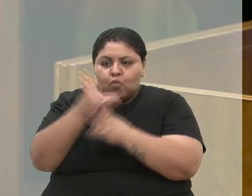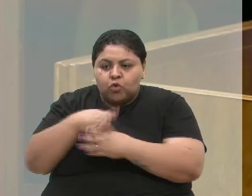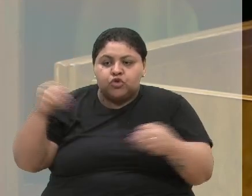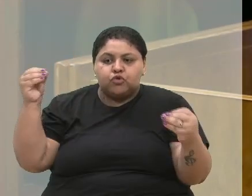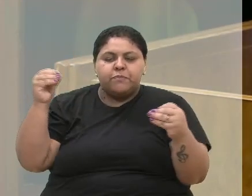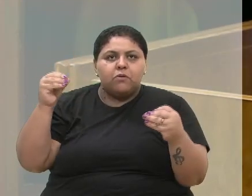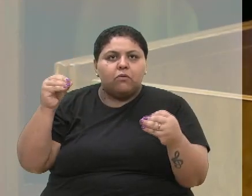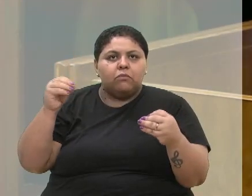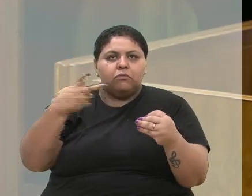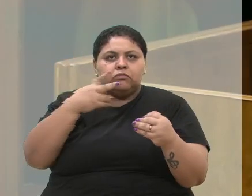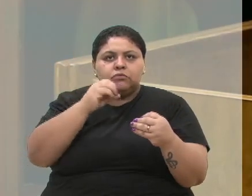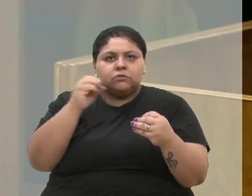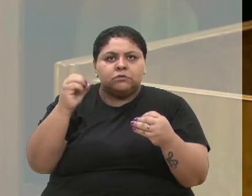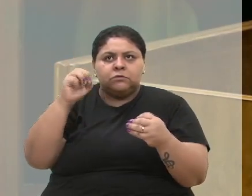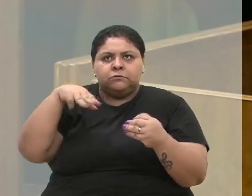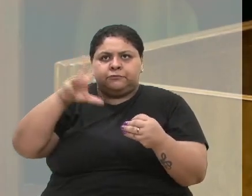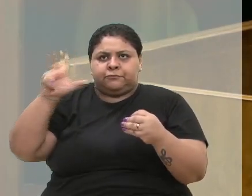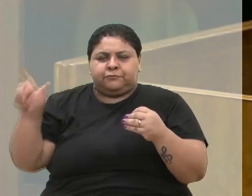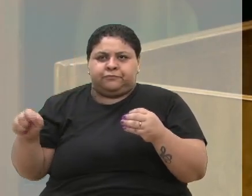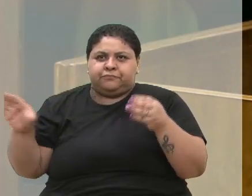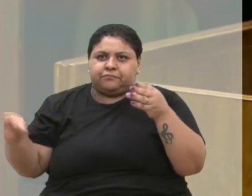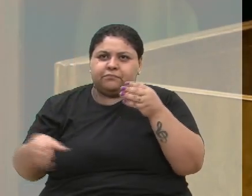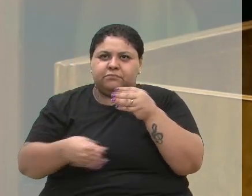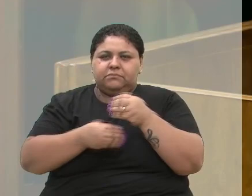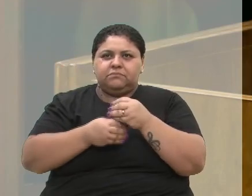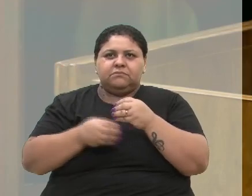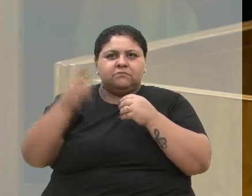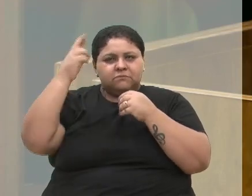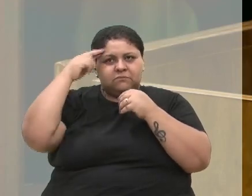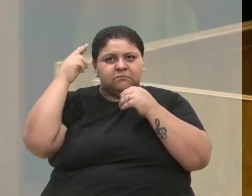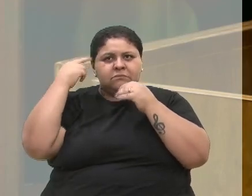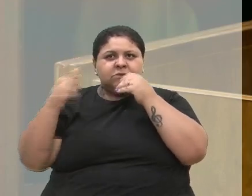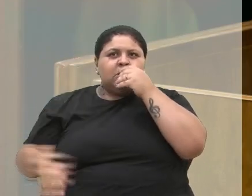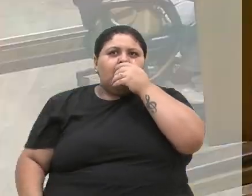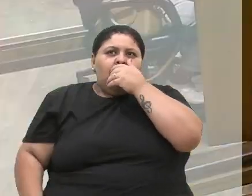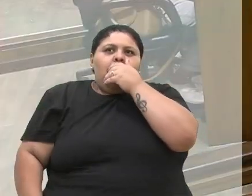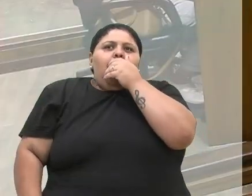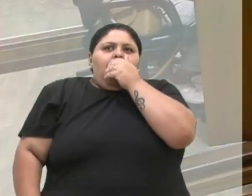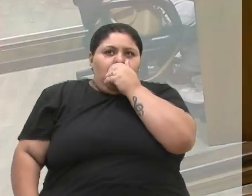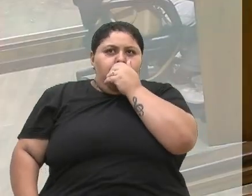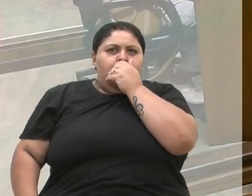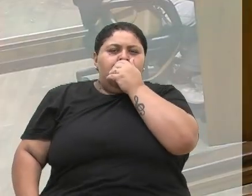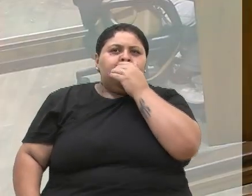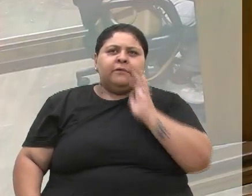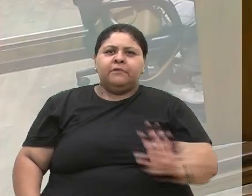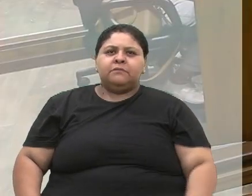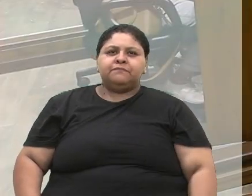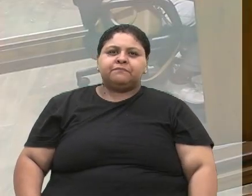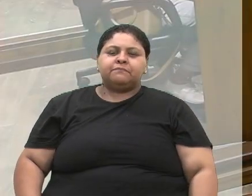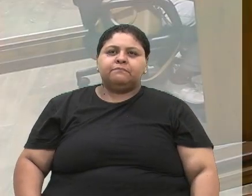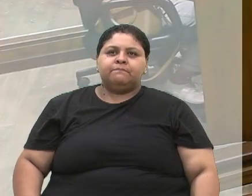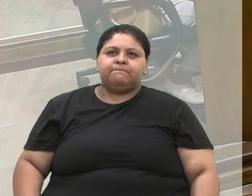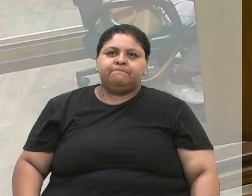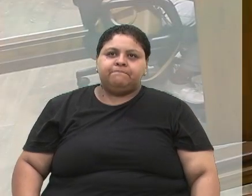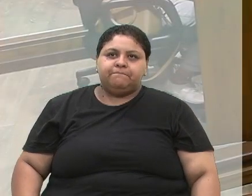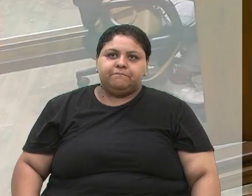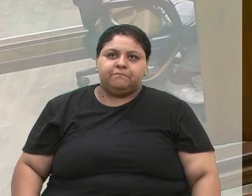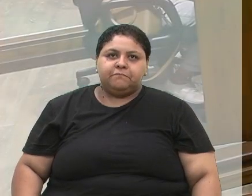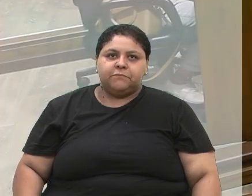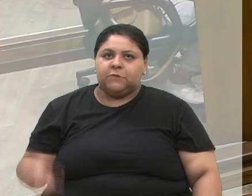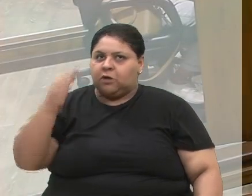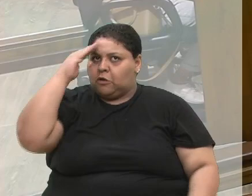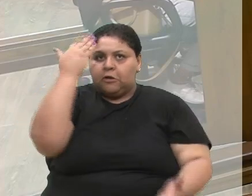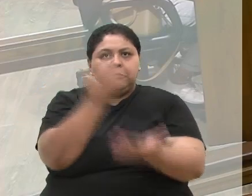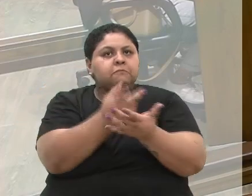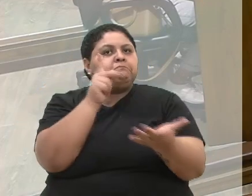milhões. Só a parte, vereador Rafael, depois eu vou para outro tema. Bom, vereador, eu não quero acreditar que o senhor está falando seja verdade. Eu